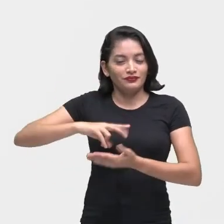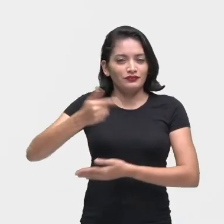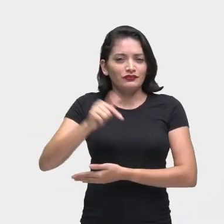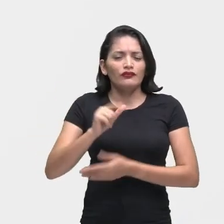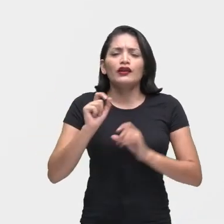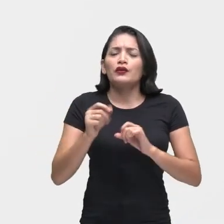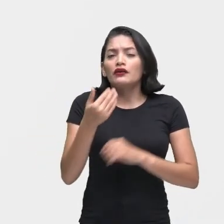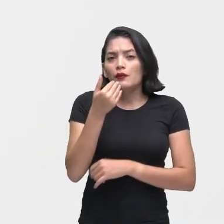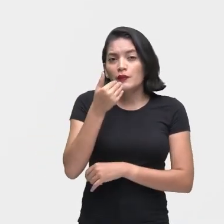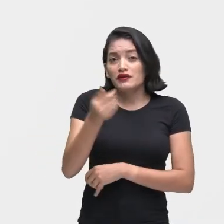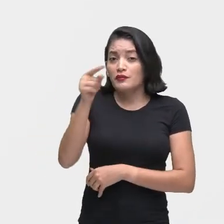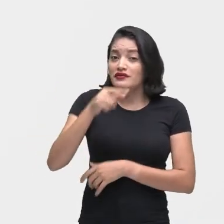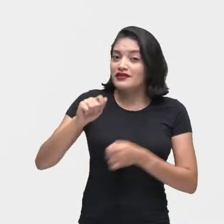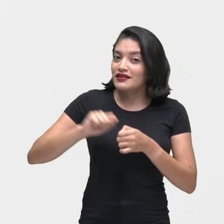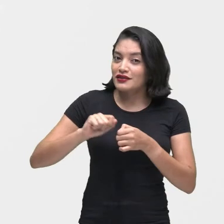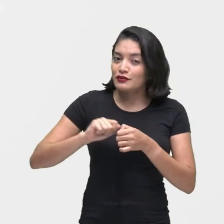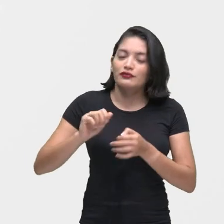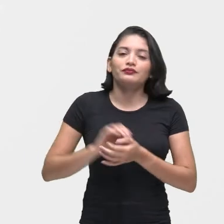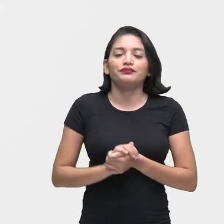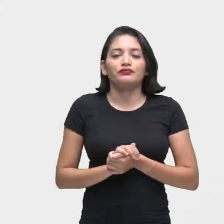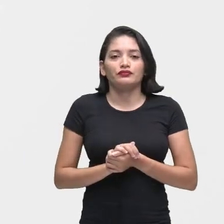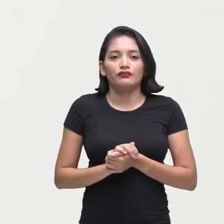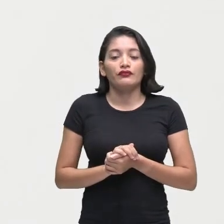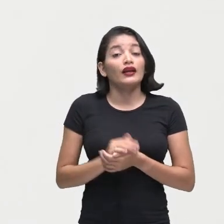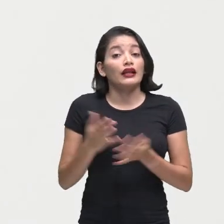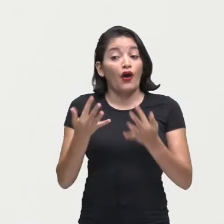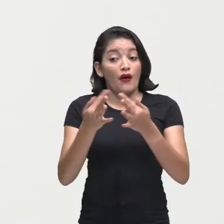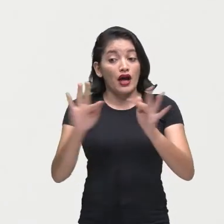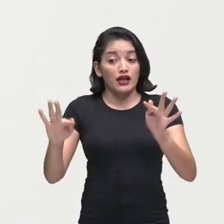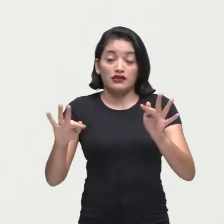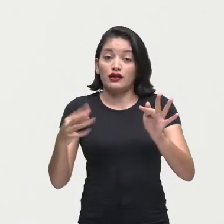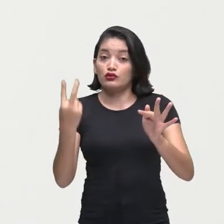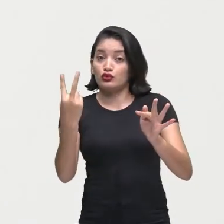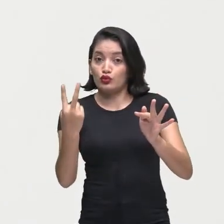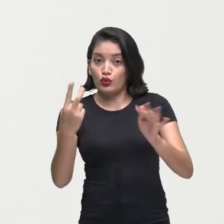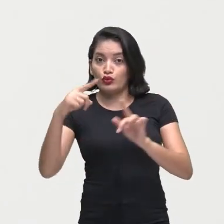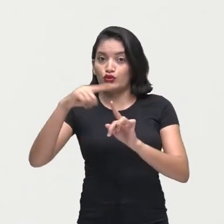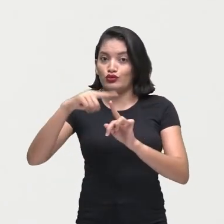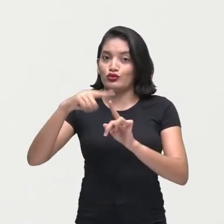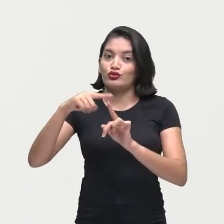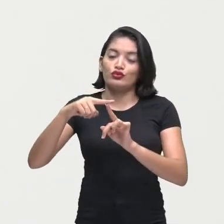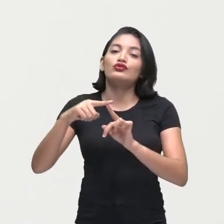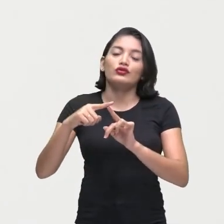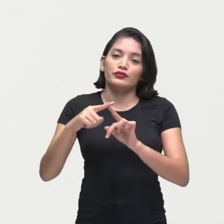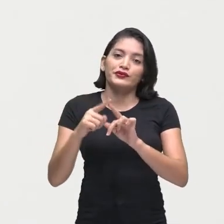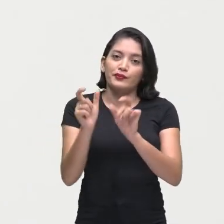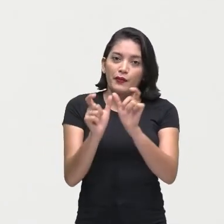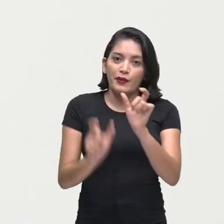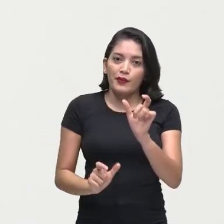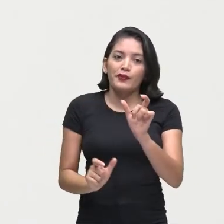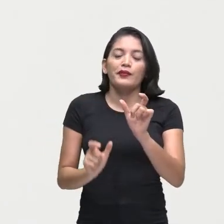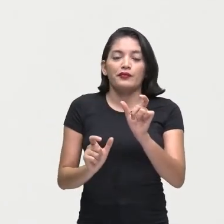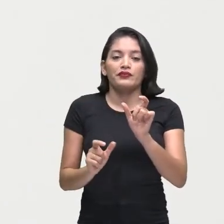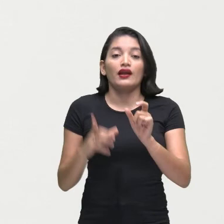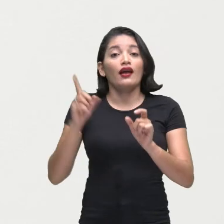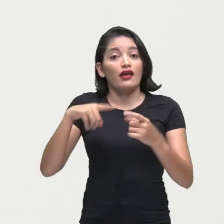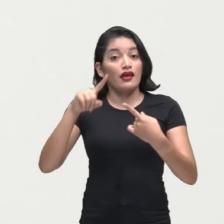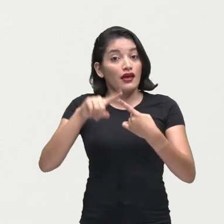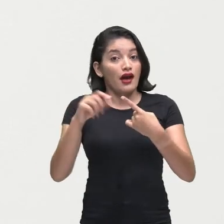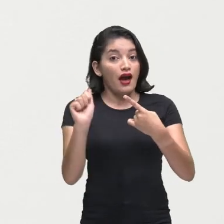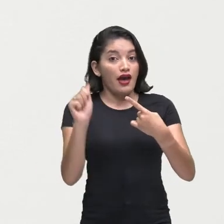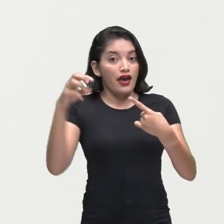o quê que foi pedido para vocês fazer para completar as frases só com dois duas tipo de conjugação vamos subir é o